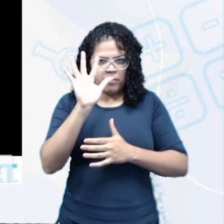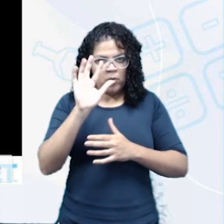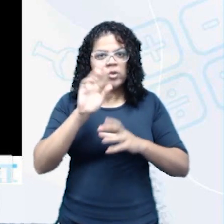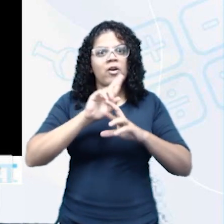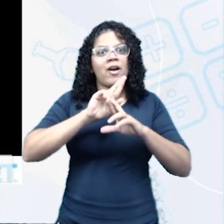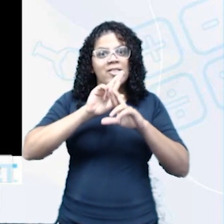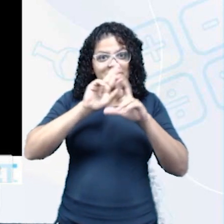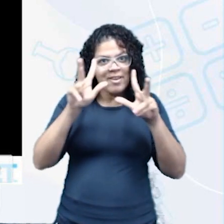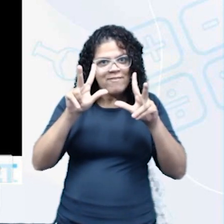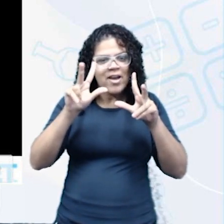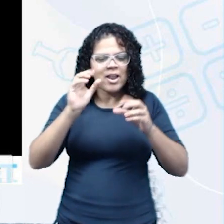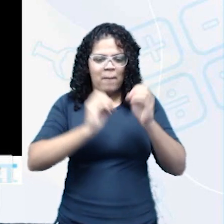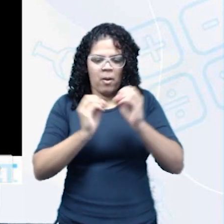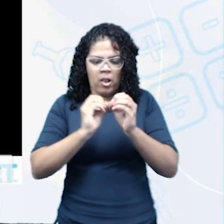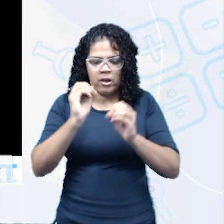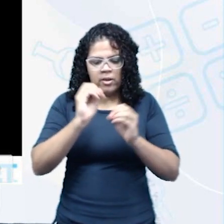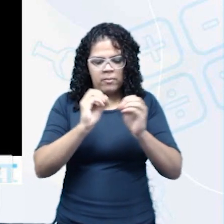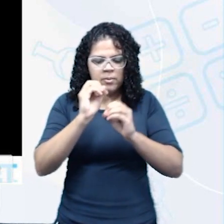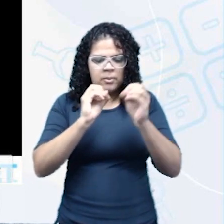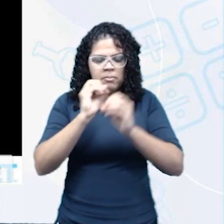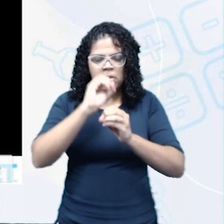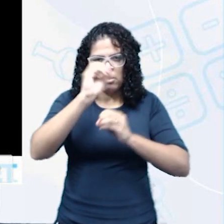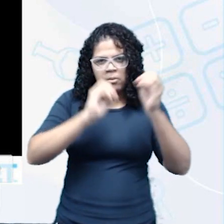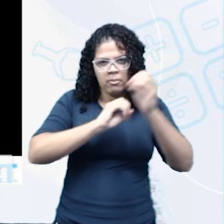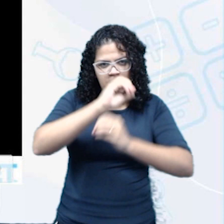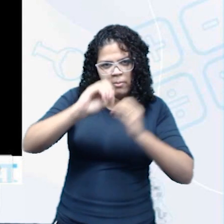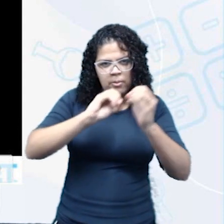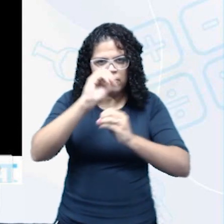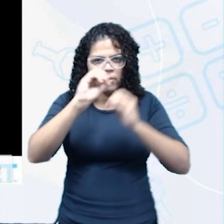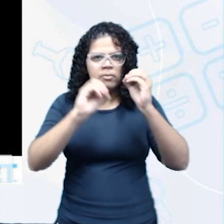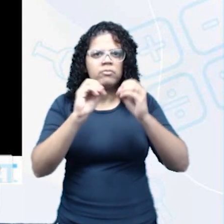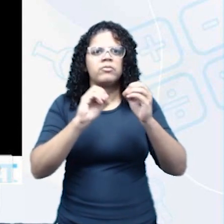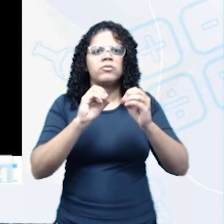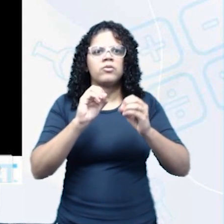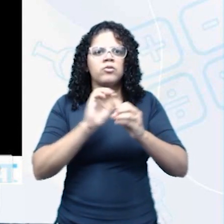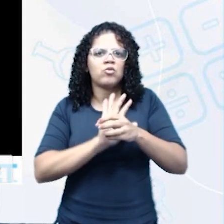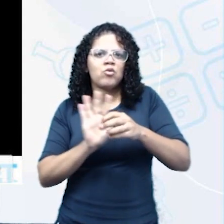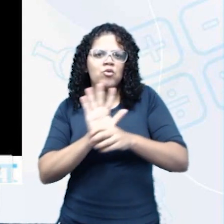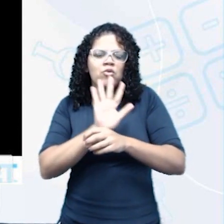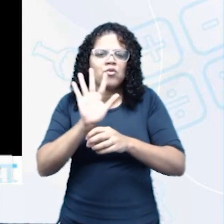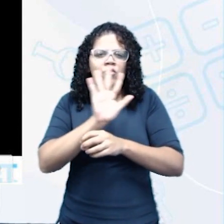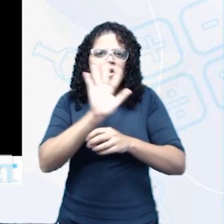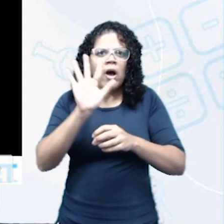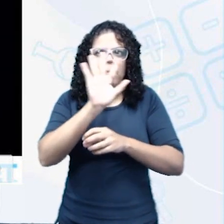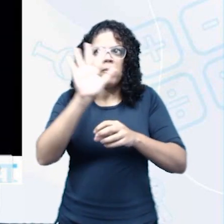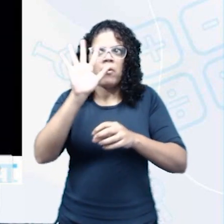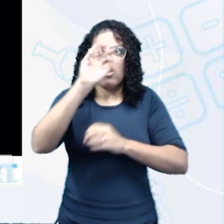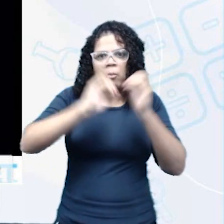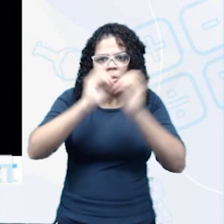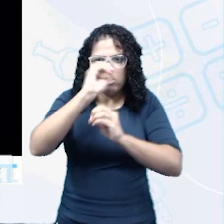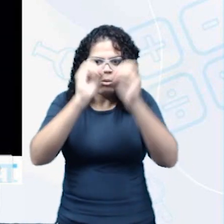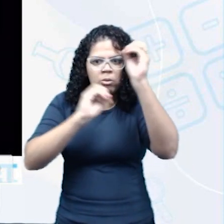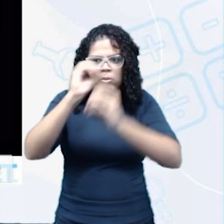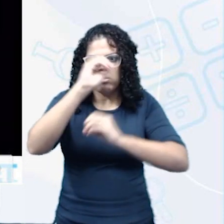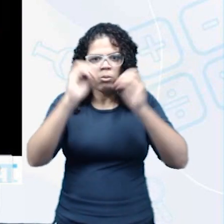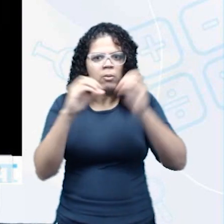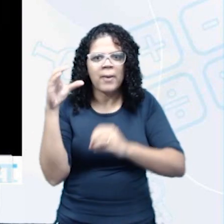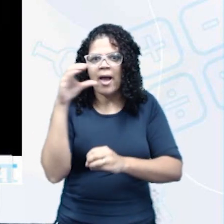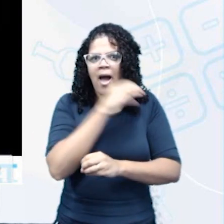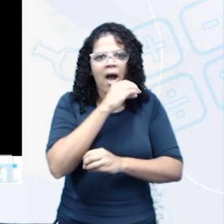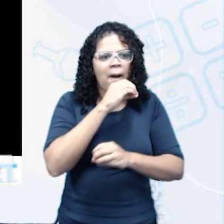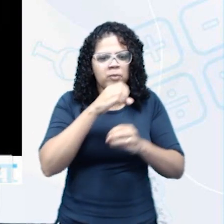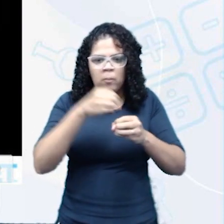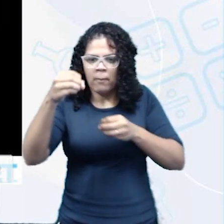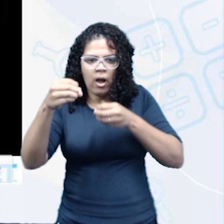da agitação das moléculas. Em estado de vapor, elas ficam bem agitadas e começam a se soltar